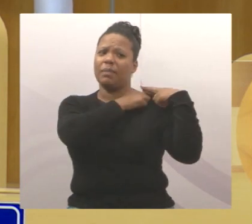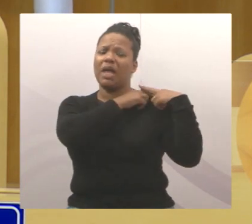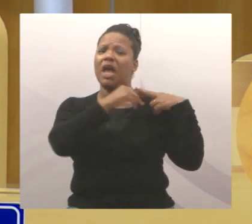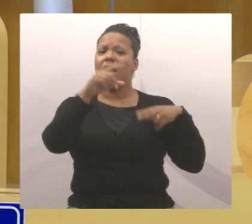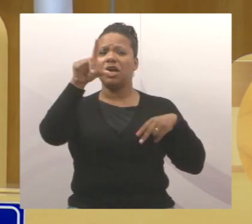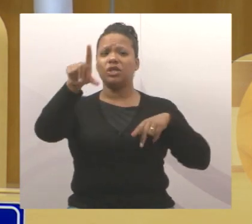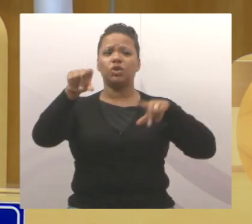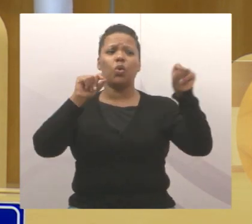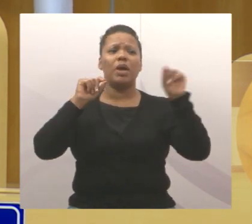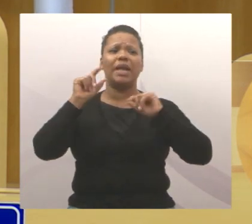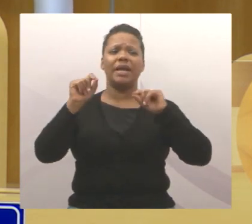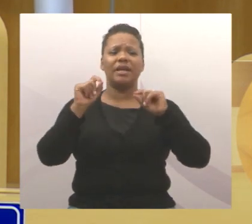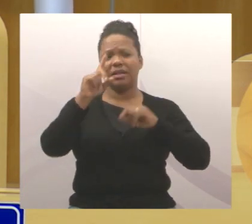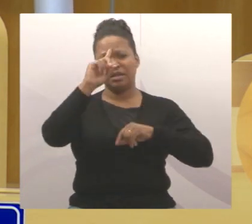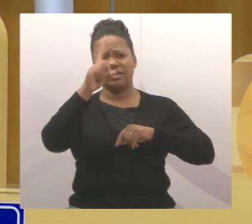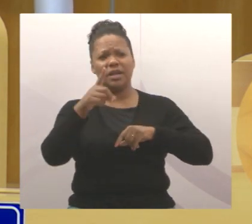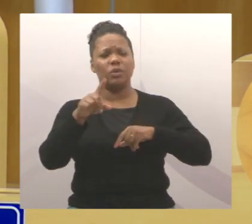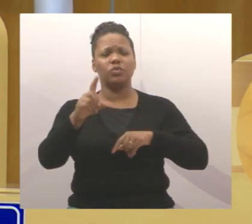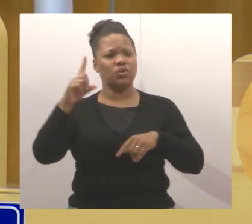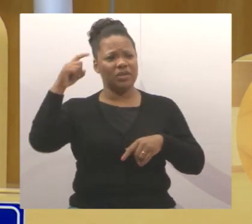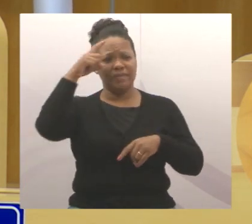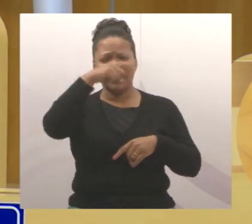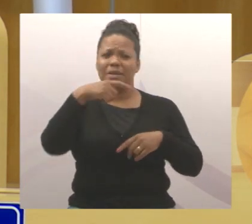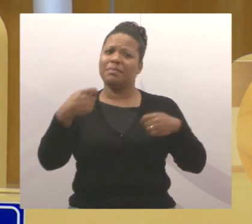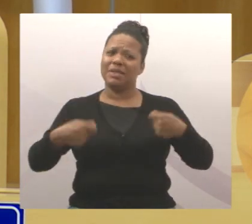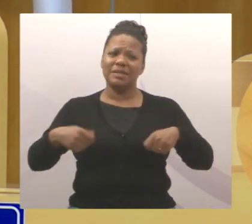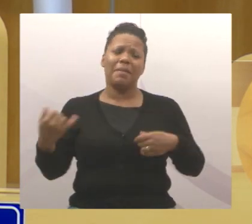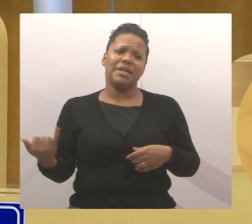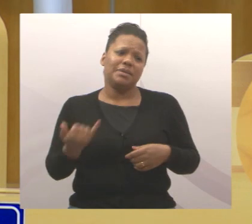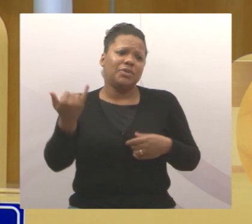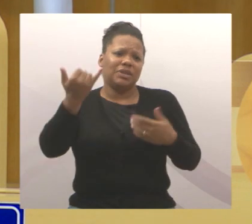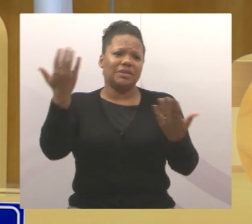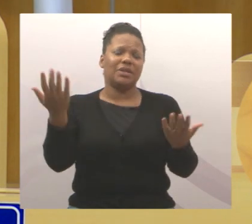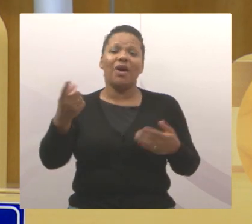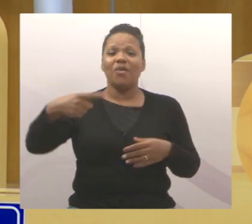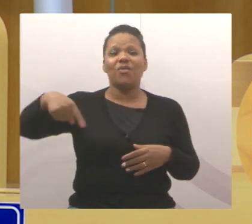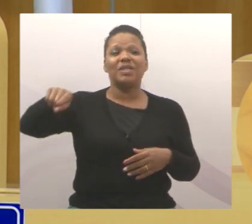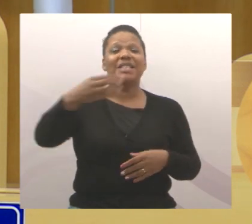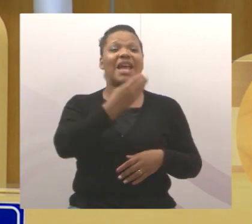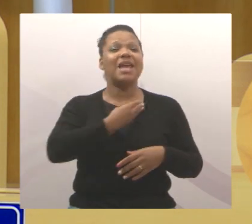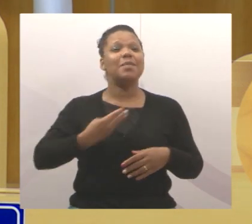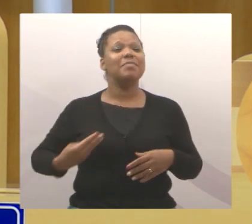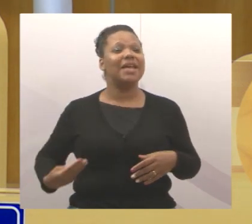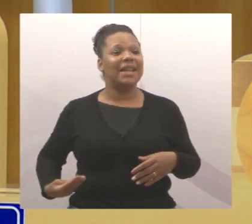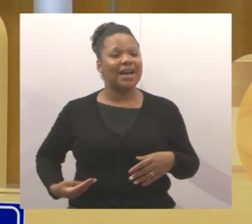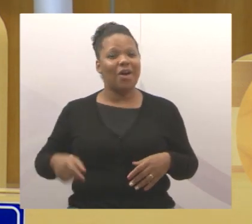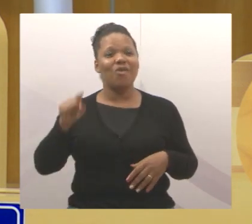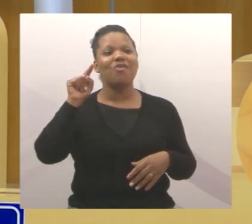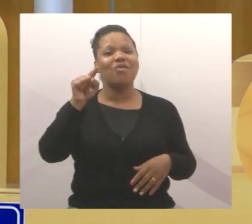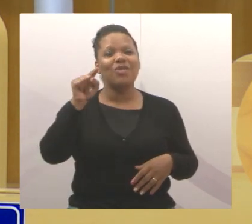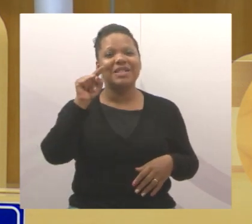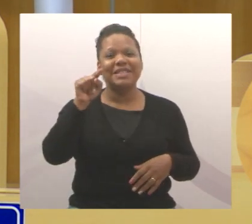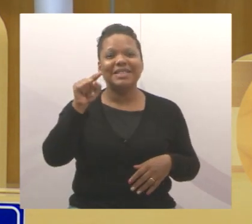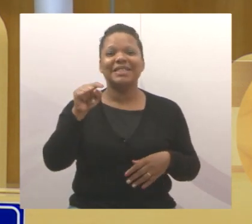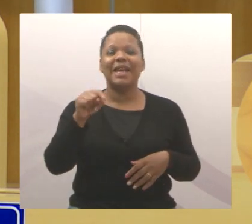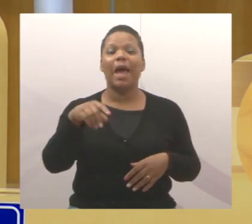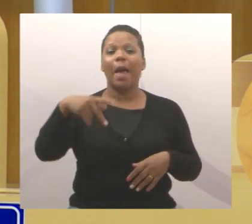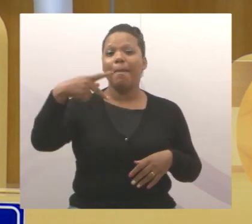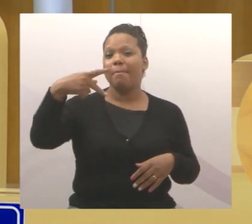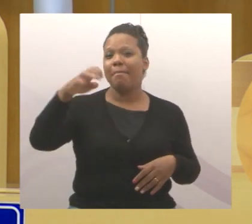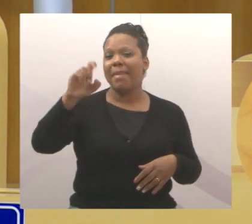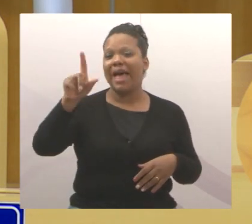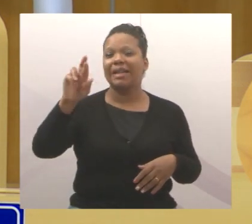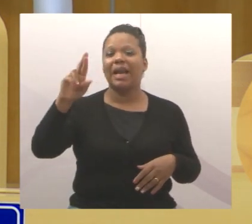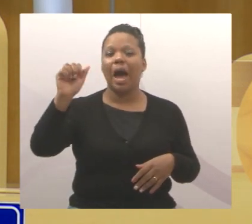decisões difíceis, mas necessárias. É para você, morador do Imperial, é para você, morador do Pedramar, que